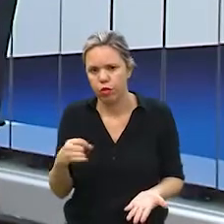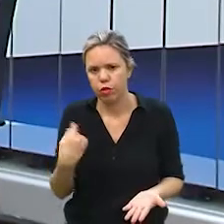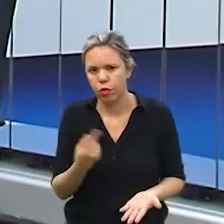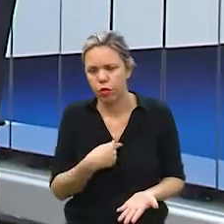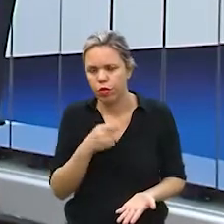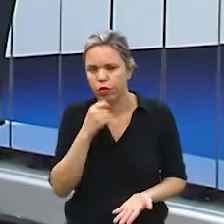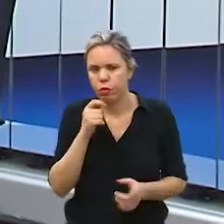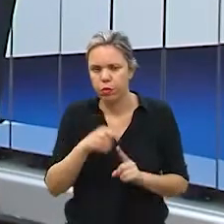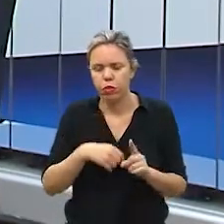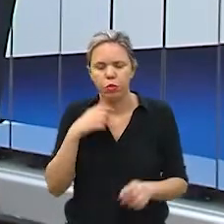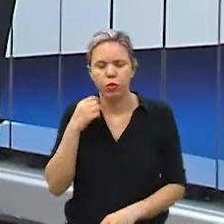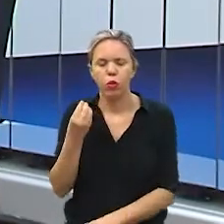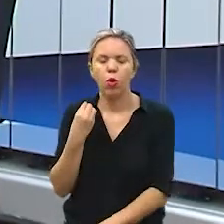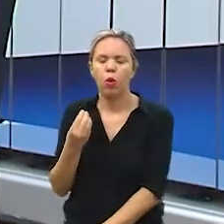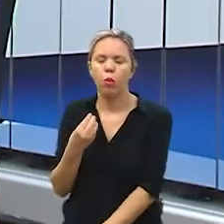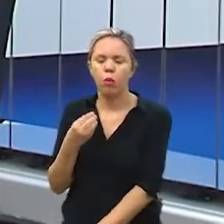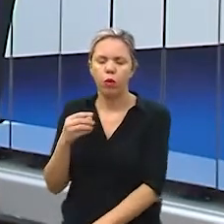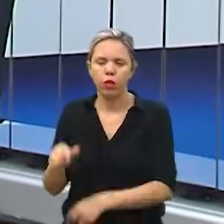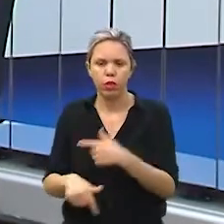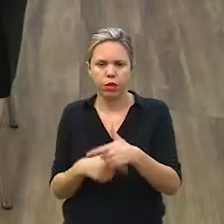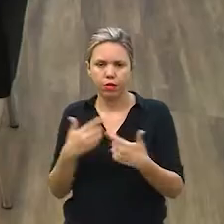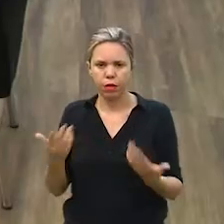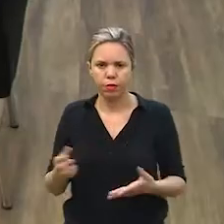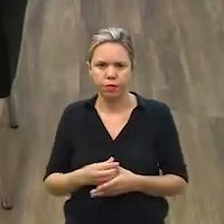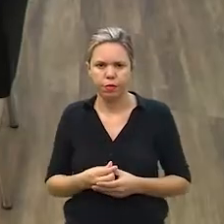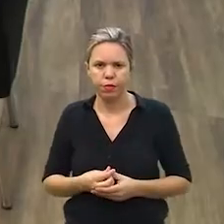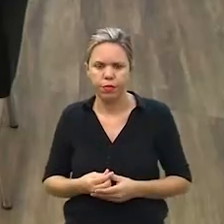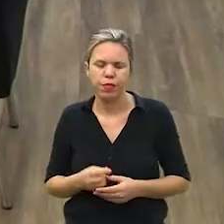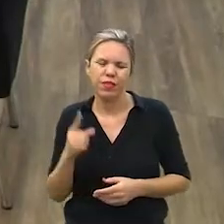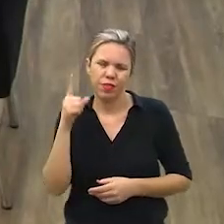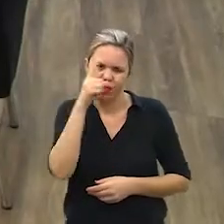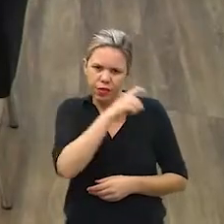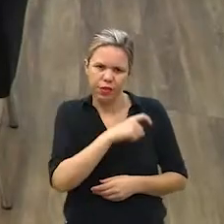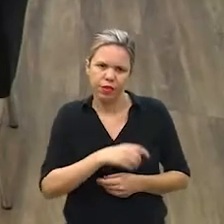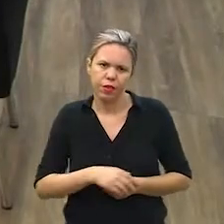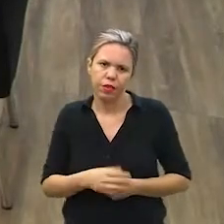ainda está no mês de abril? Como é que é esse trabalho? É muito complicado,